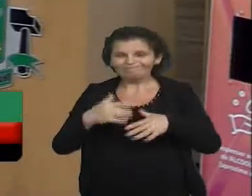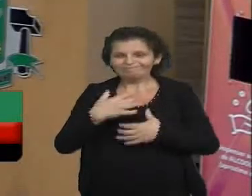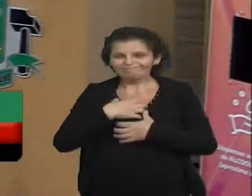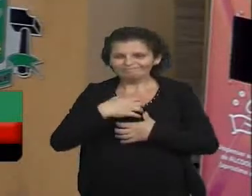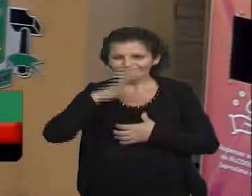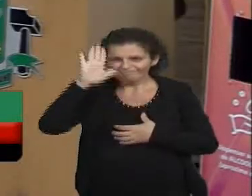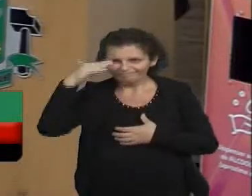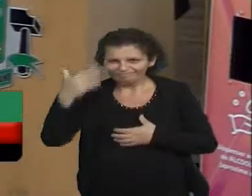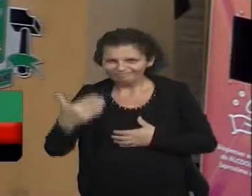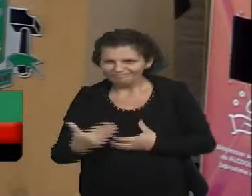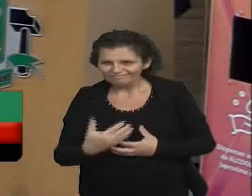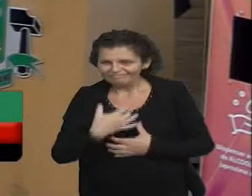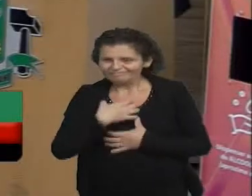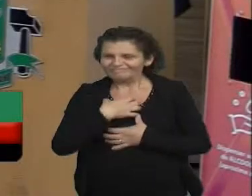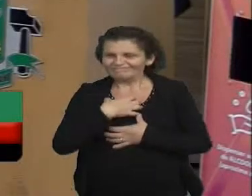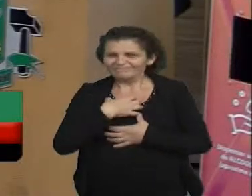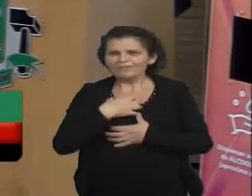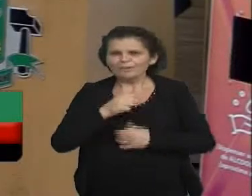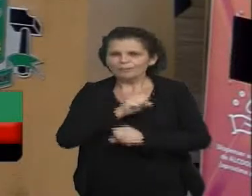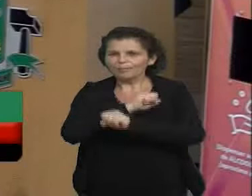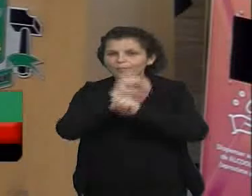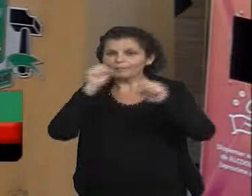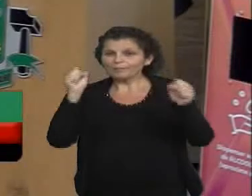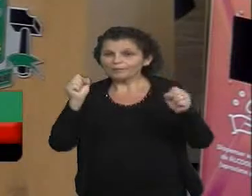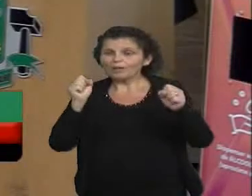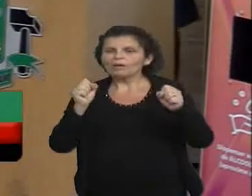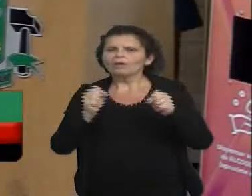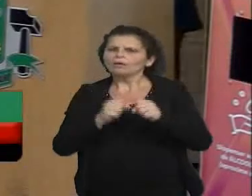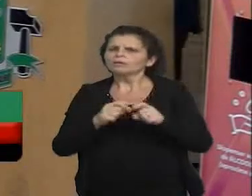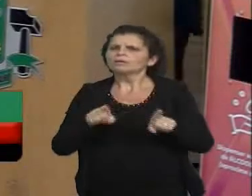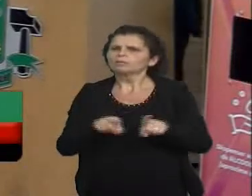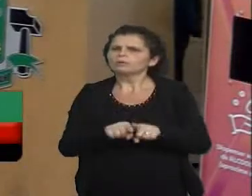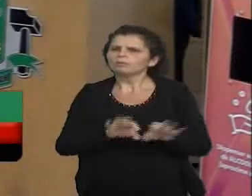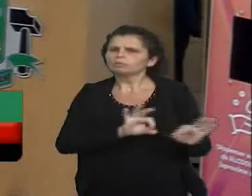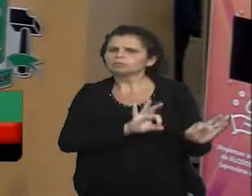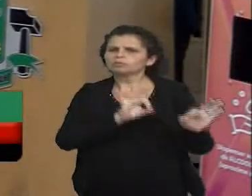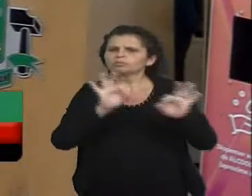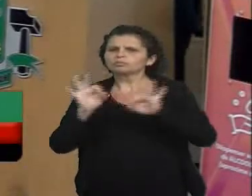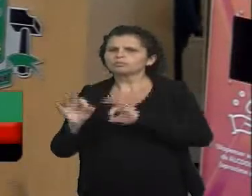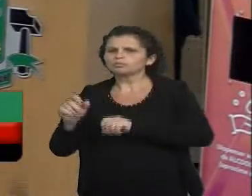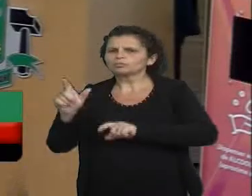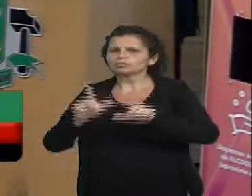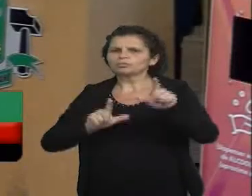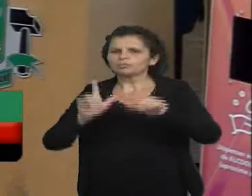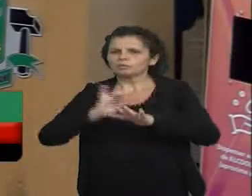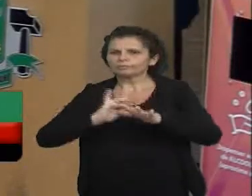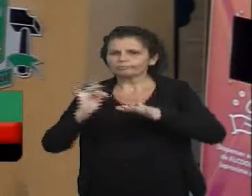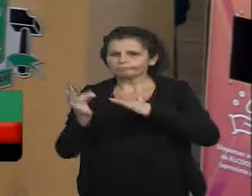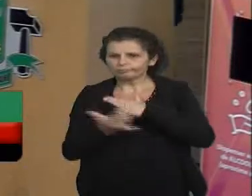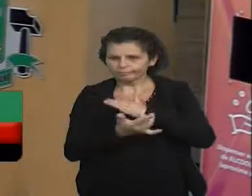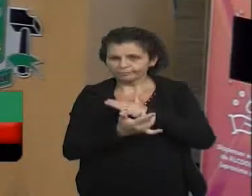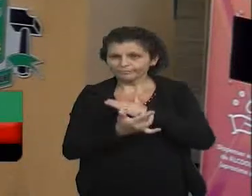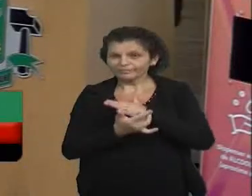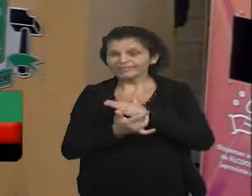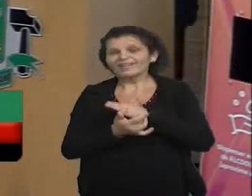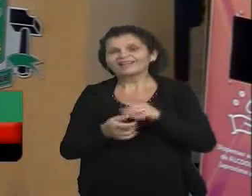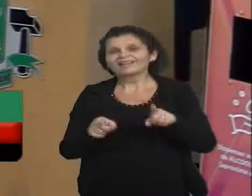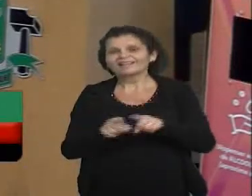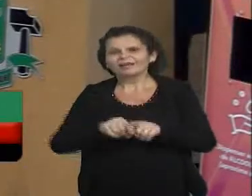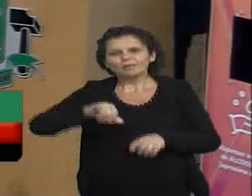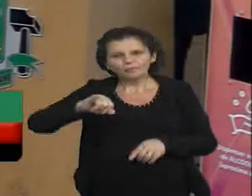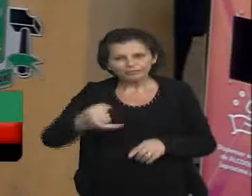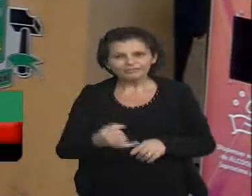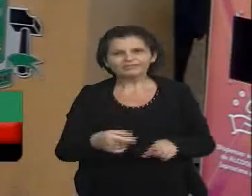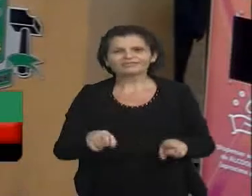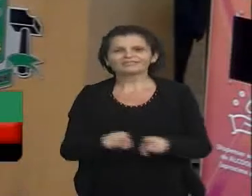desse dia, também àqueles que estão nos acompanhando através dos meios de comunicação. E também aproveito